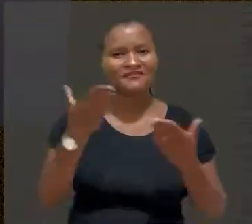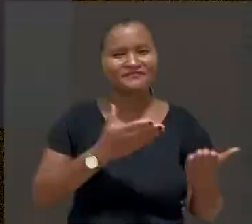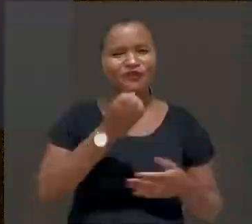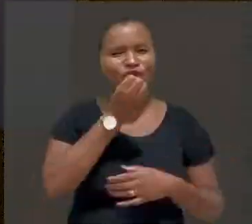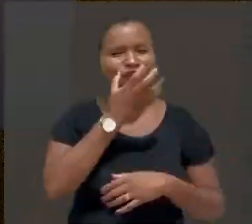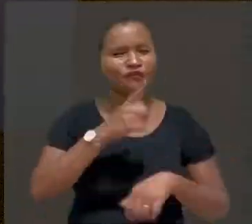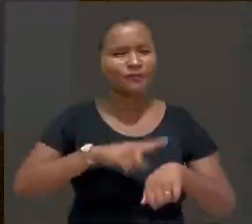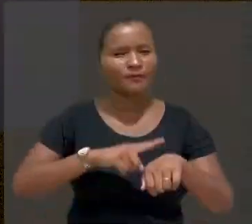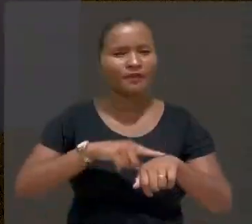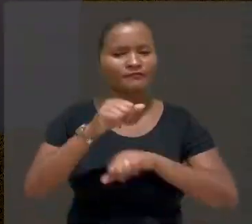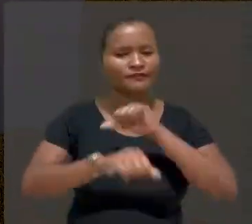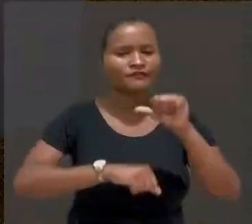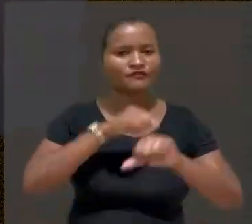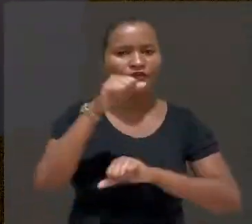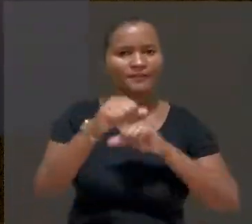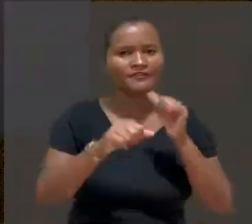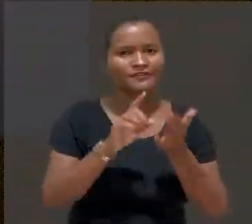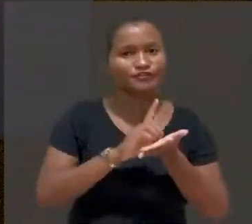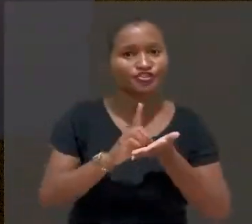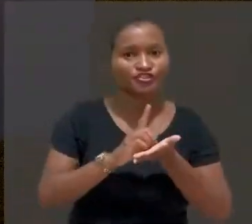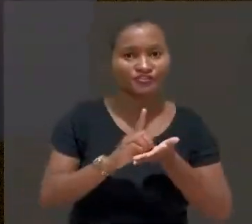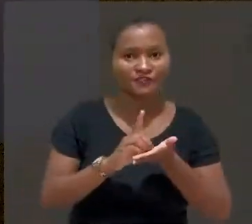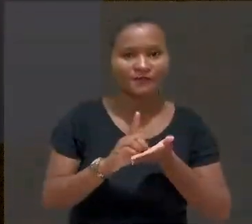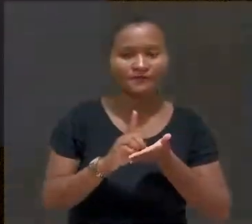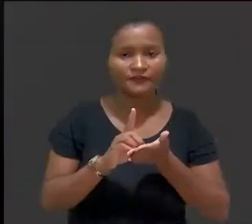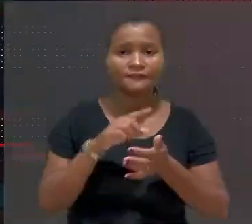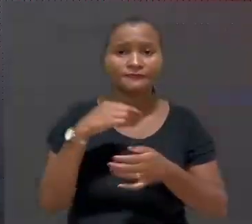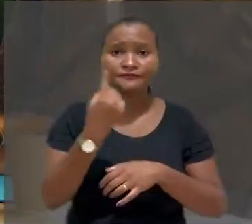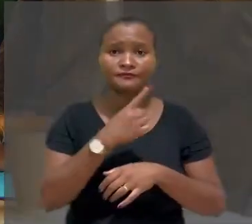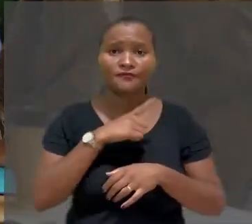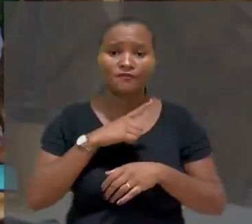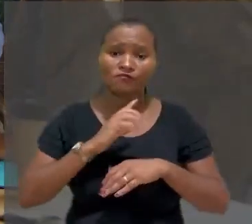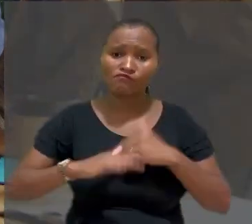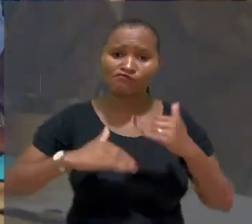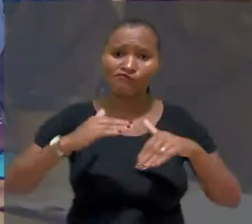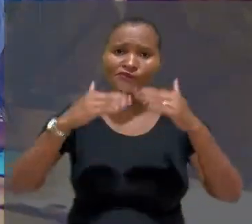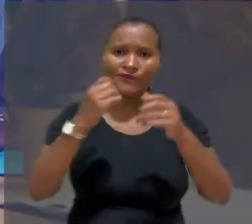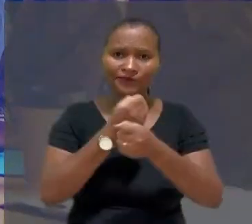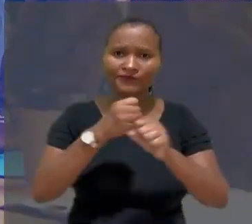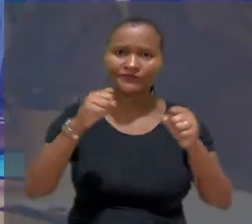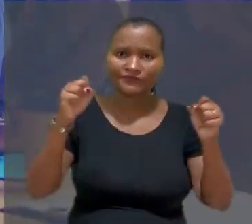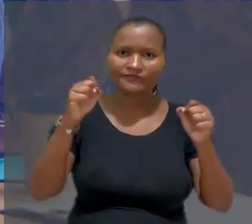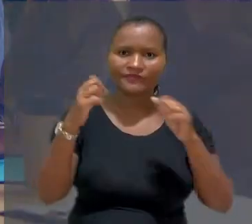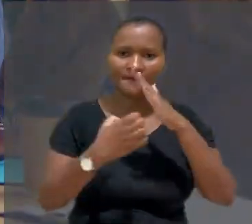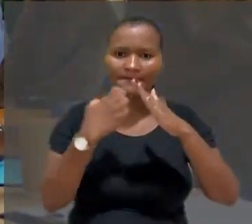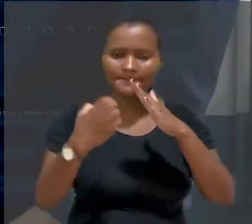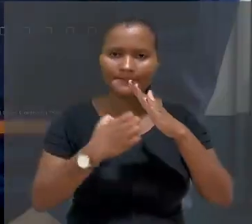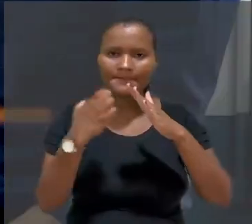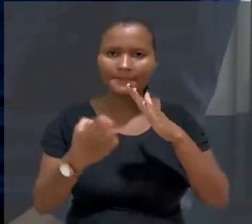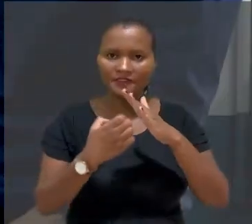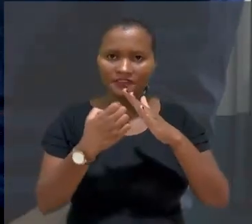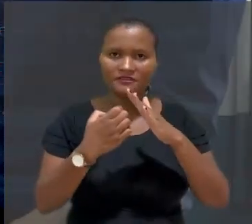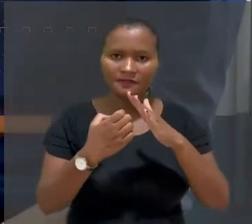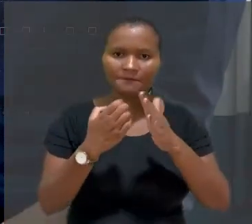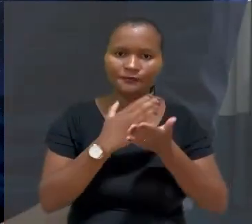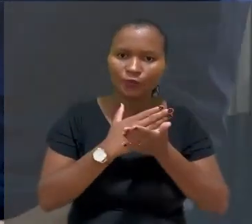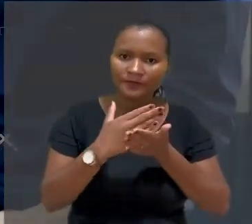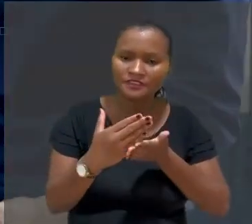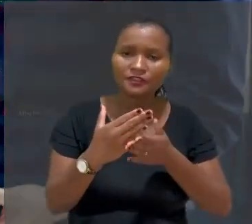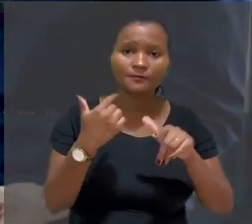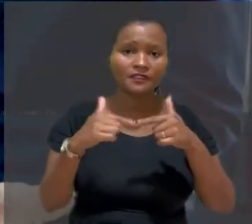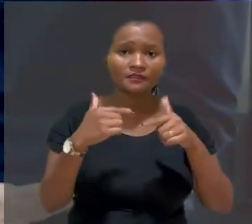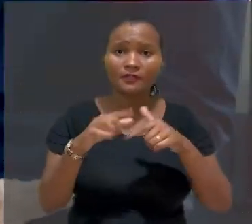Bem-vindos a um novo momento da transformação digital. A gente teve um crescimento gigantesco nesse primeiro semestre de empresas que